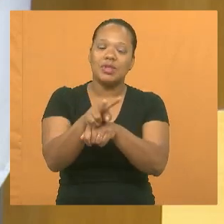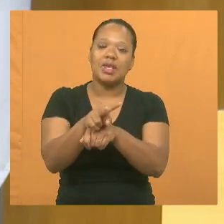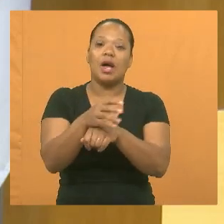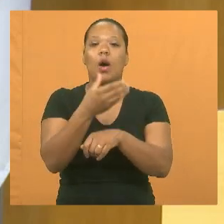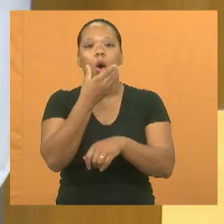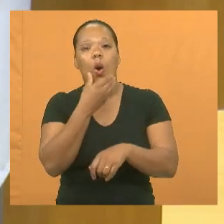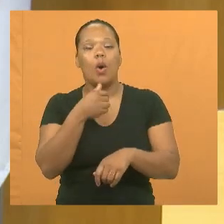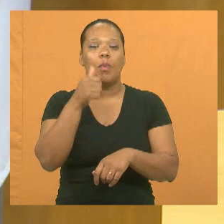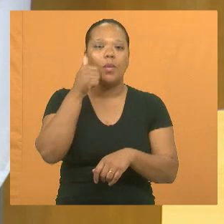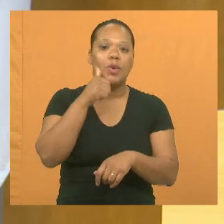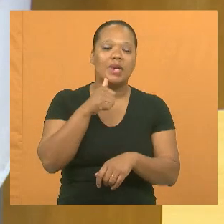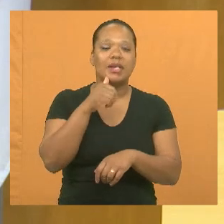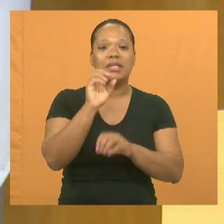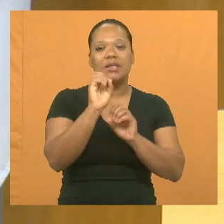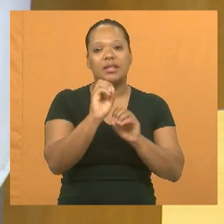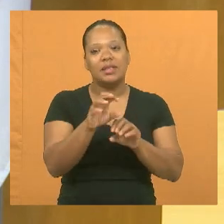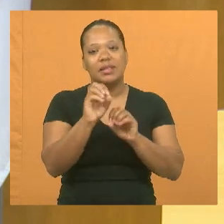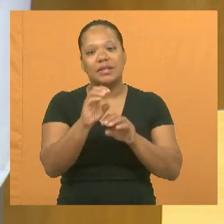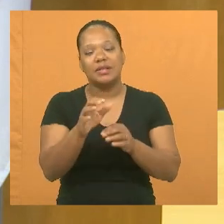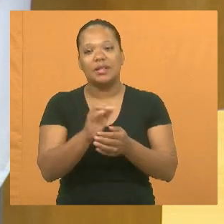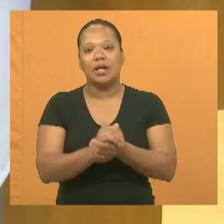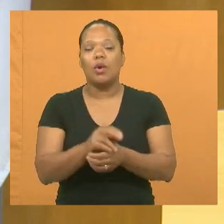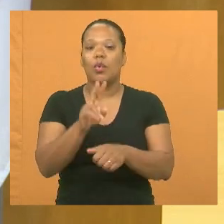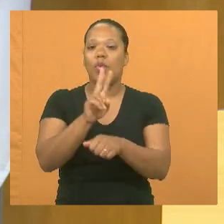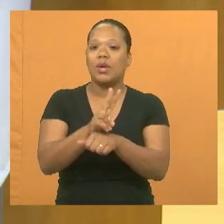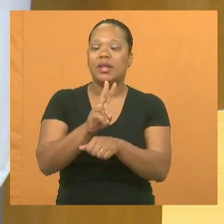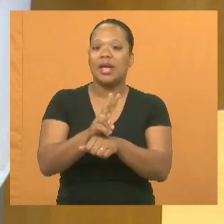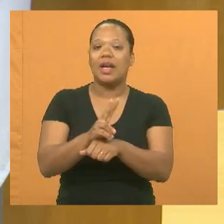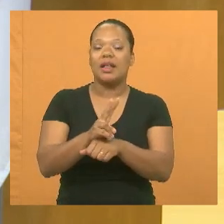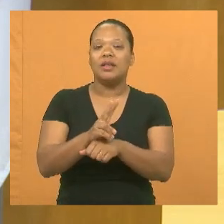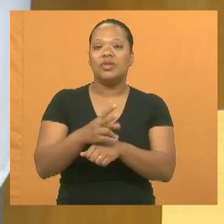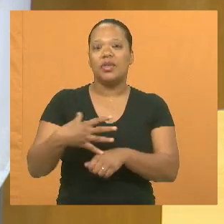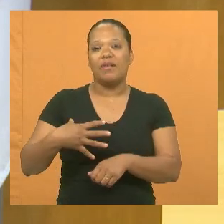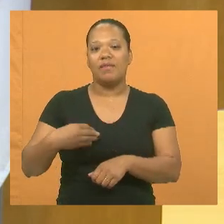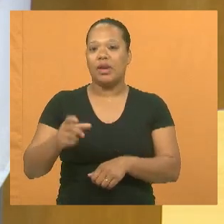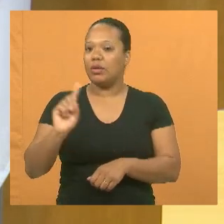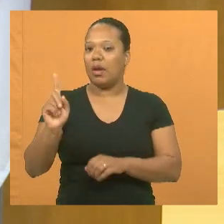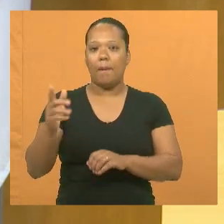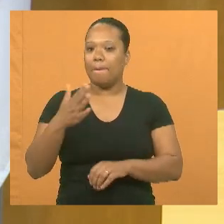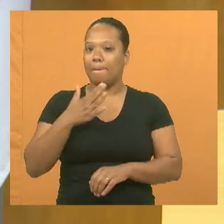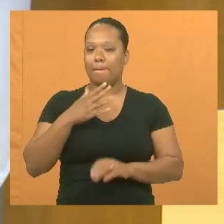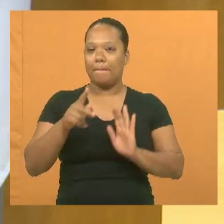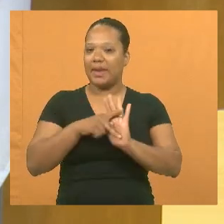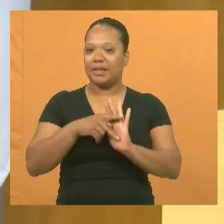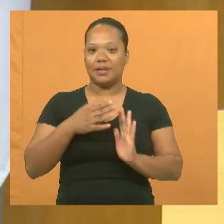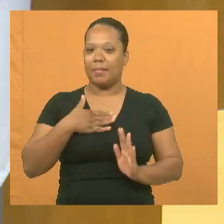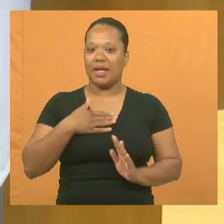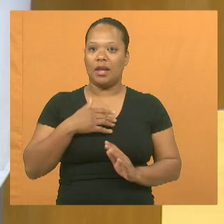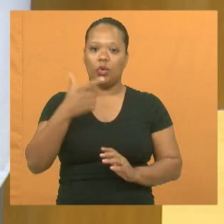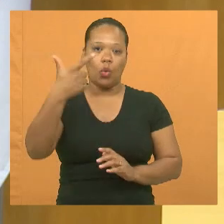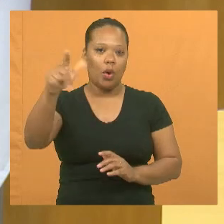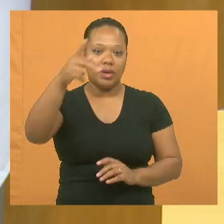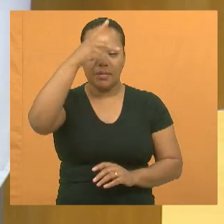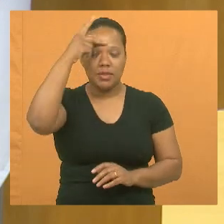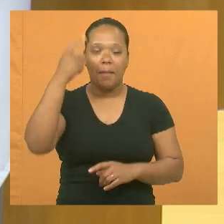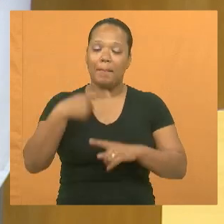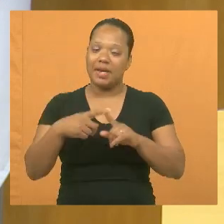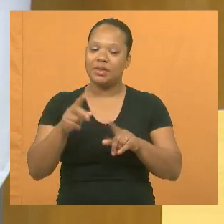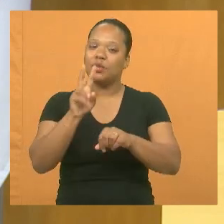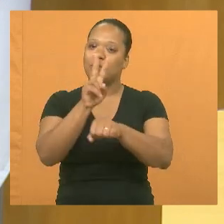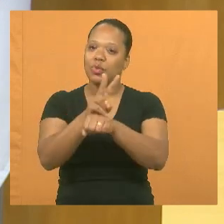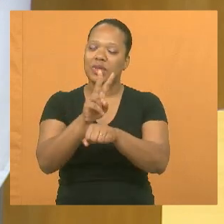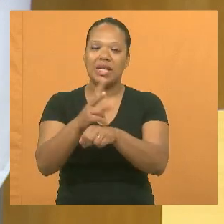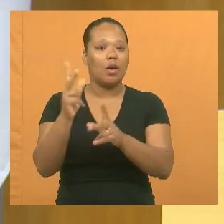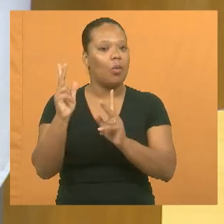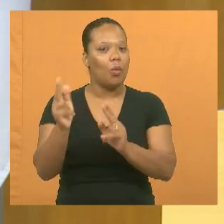homens e mulheres, cuidar de filhos que não são seus, e a grande